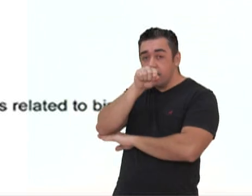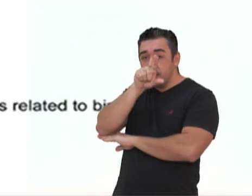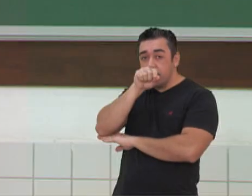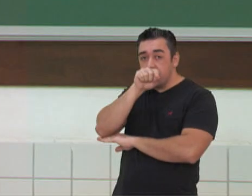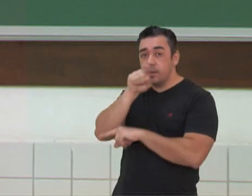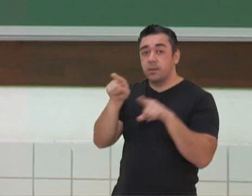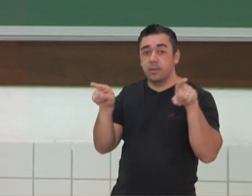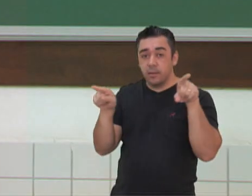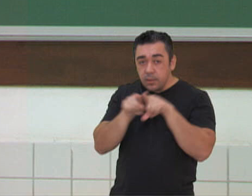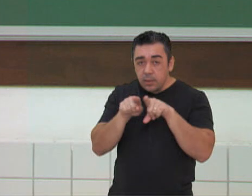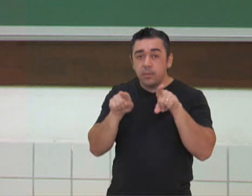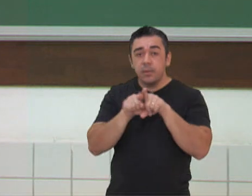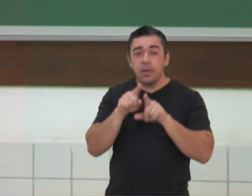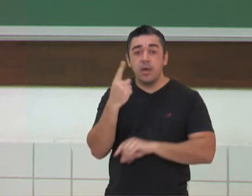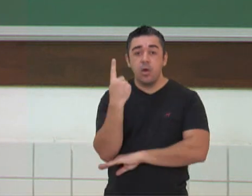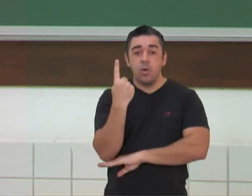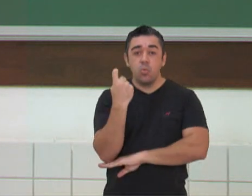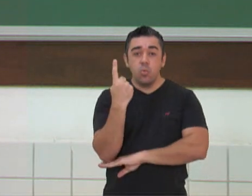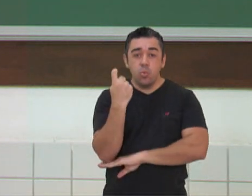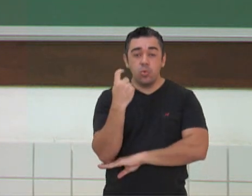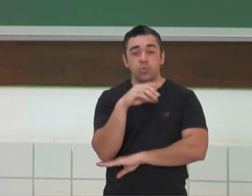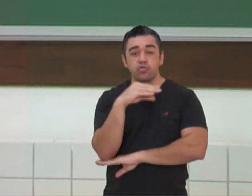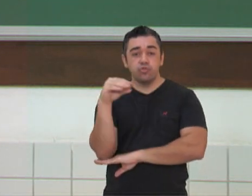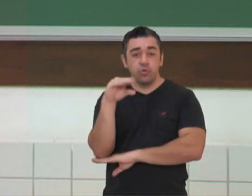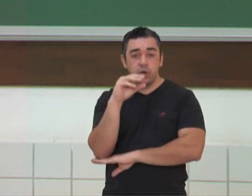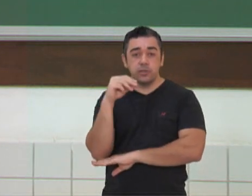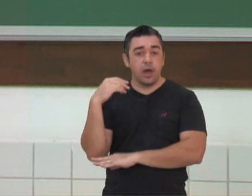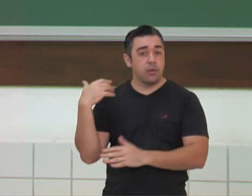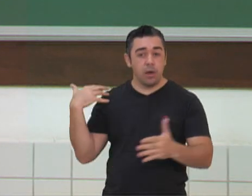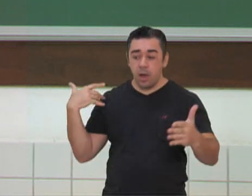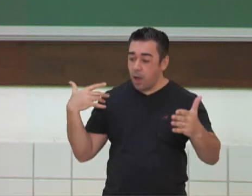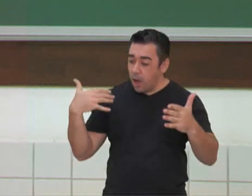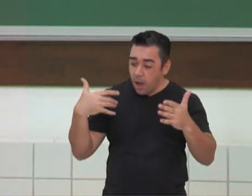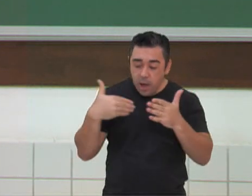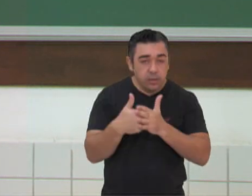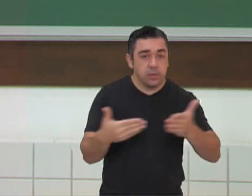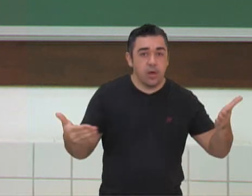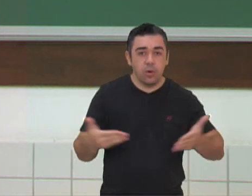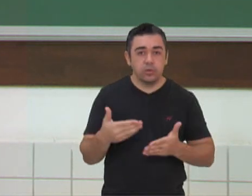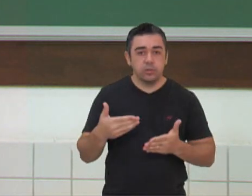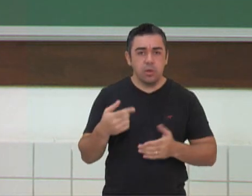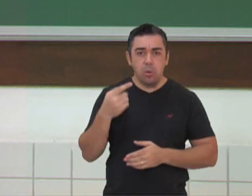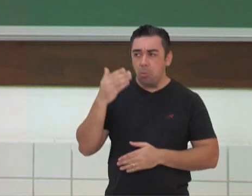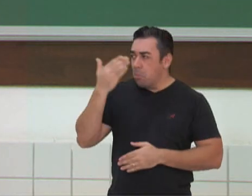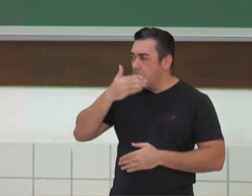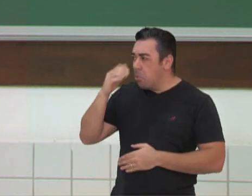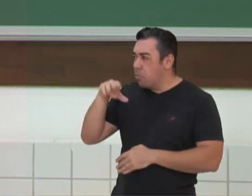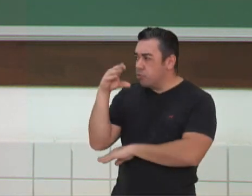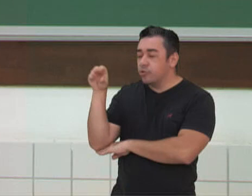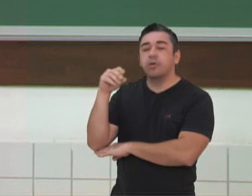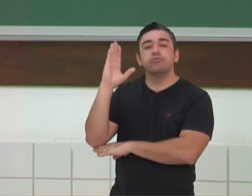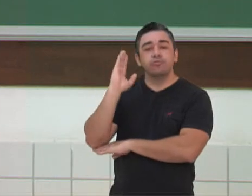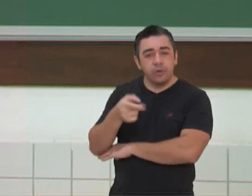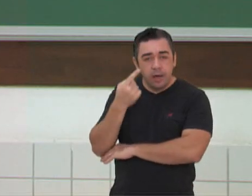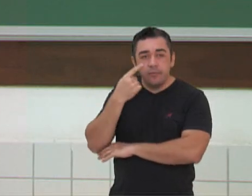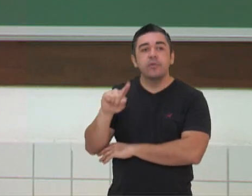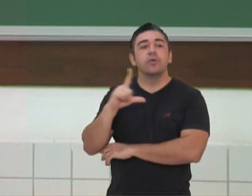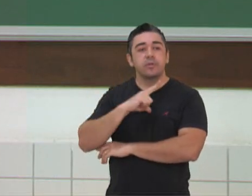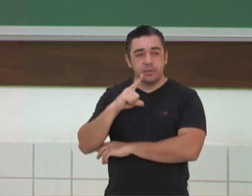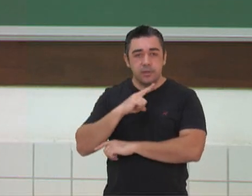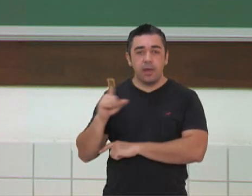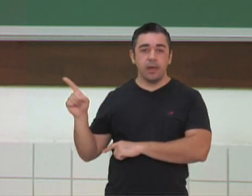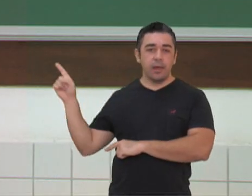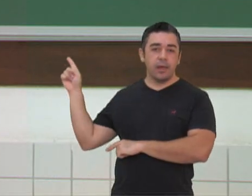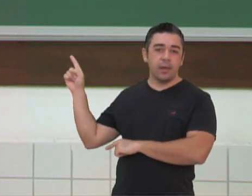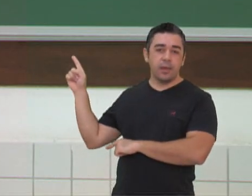As aves são os únicos dinossauros que sobreviveram. Então, para quem nunca viu um dinossauro, é mentira, porque vocês já viram. A gente tem dinossauros, né?